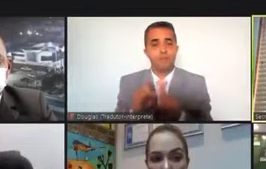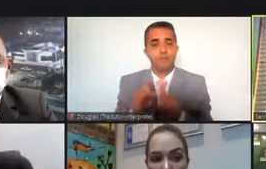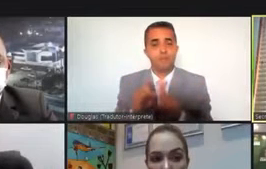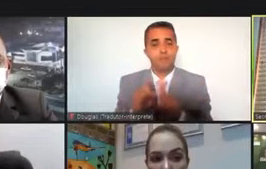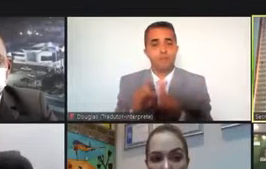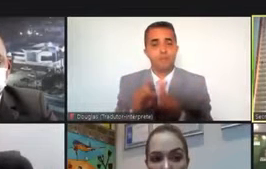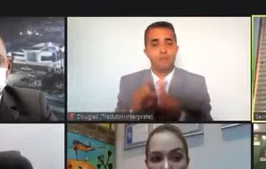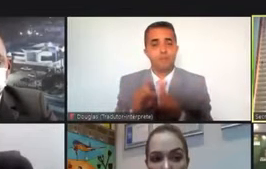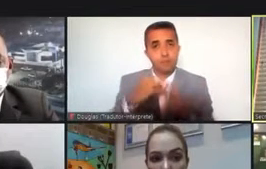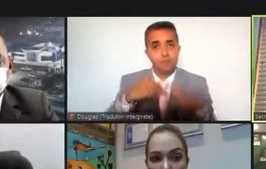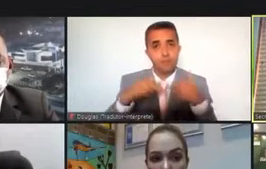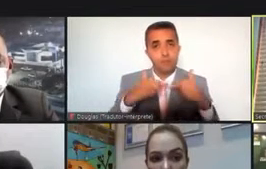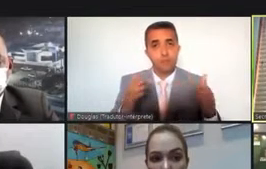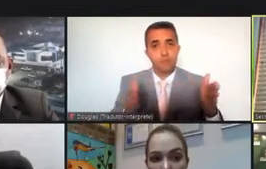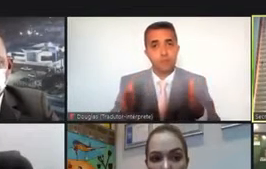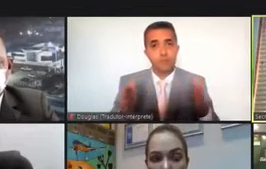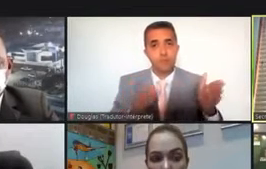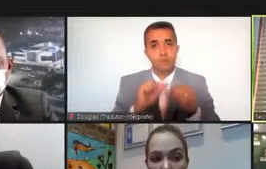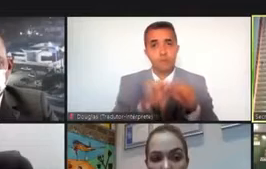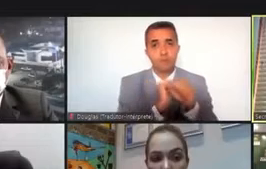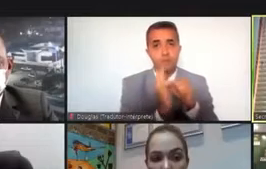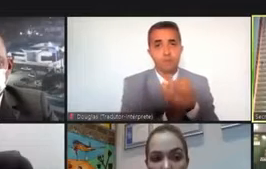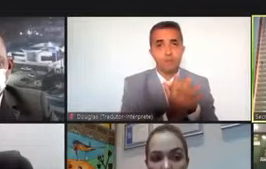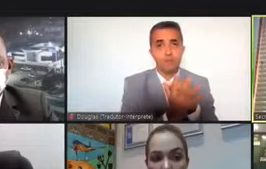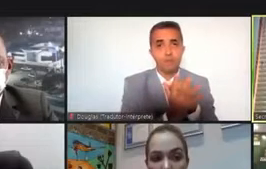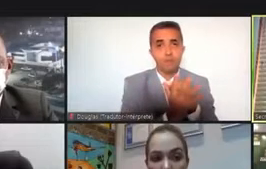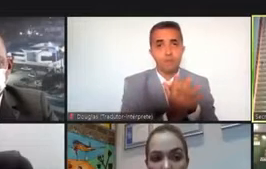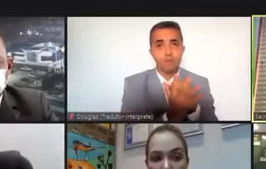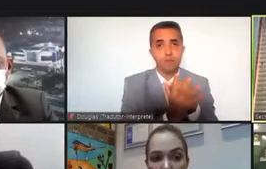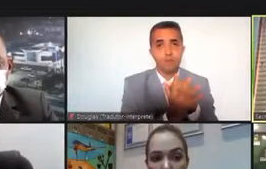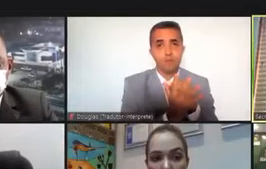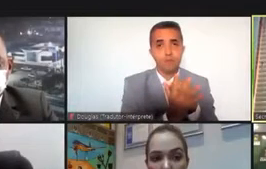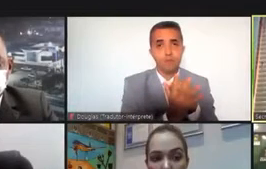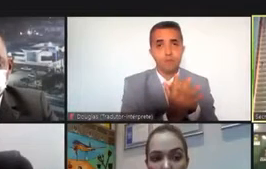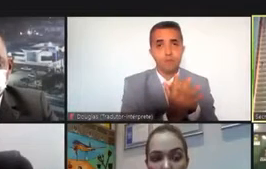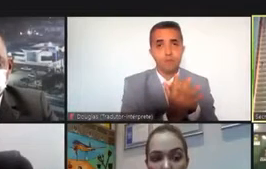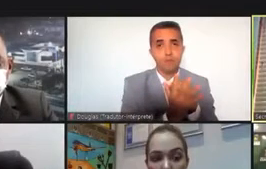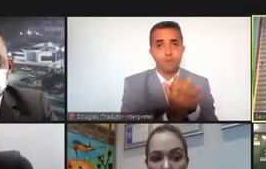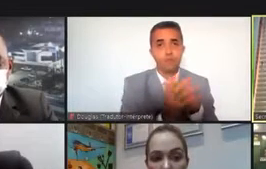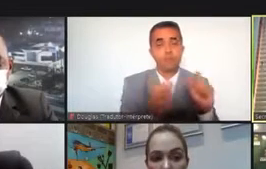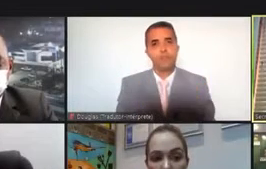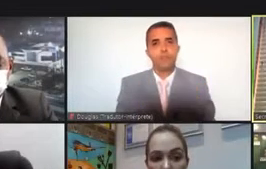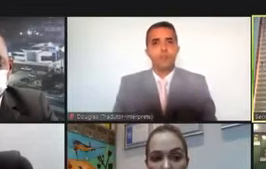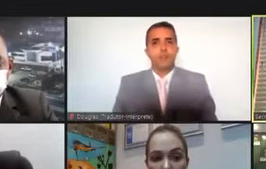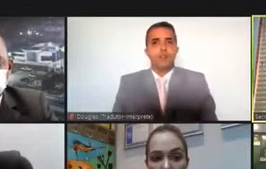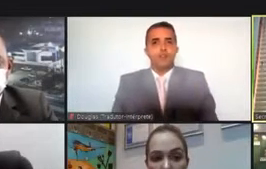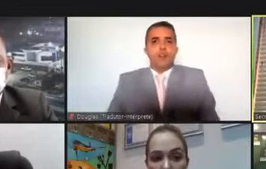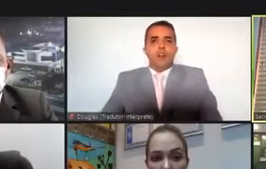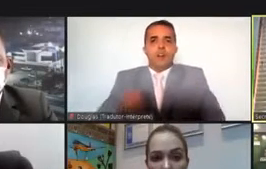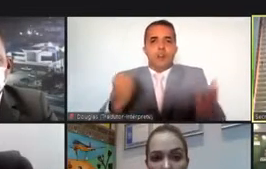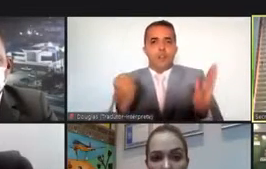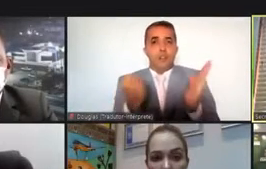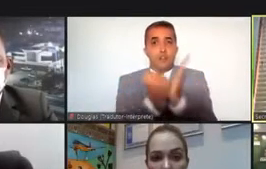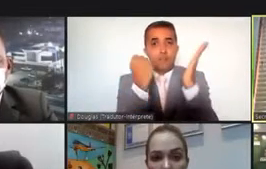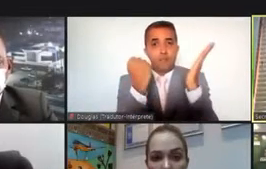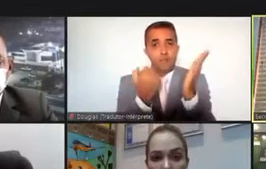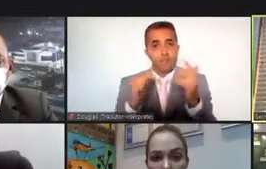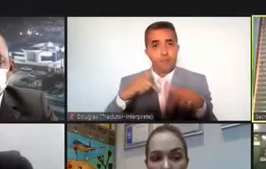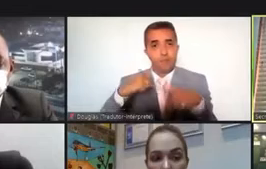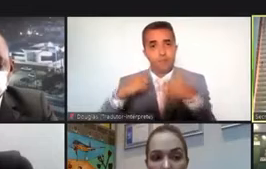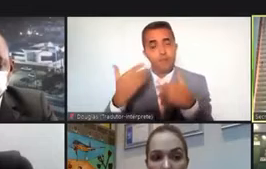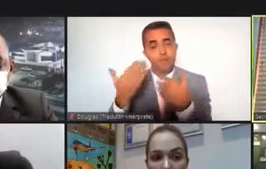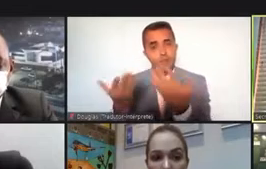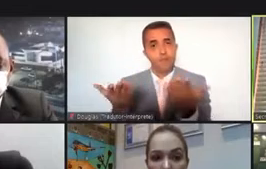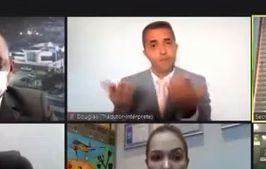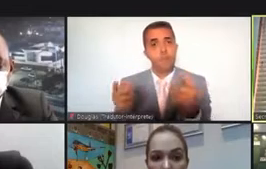E também tem a questão de todo o impacto, né, de você estar assumindo uma função dessa. Existe um impacto que eu